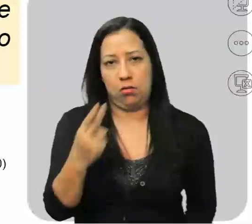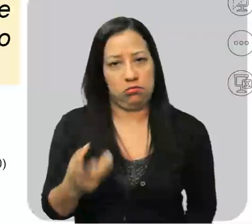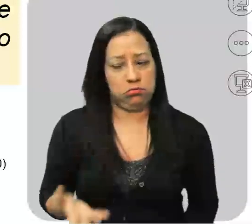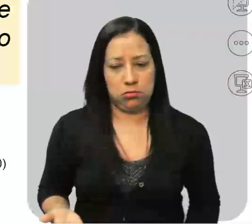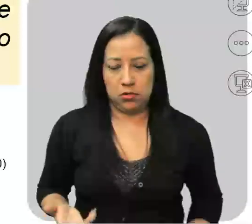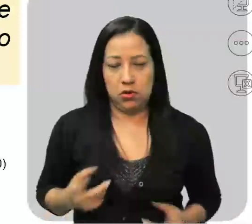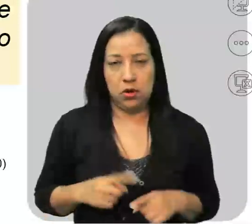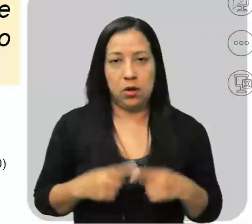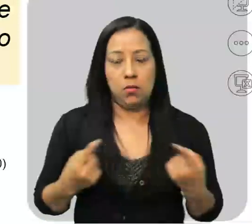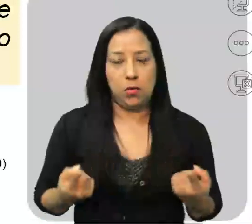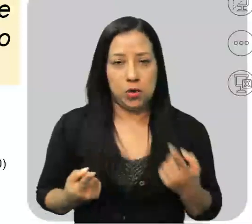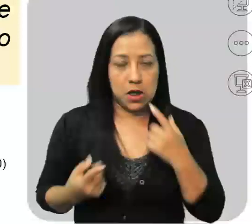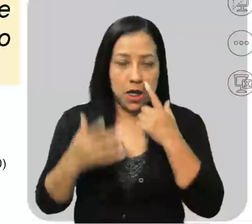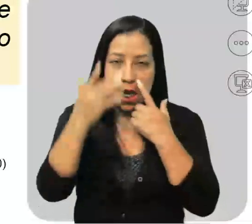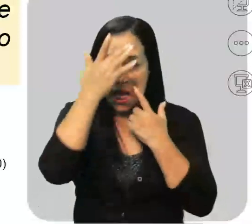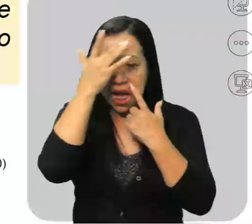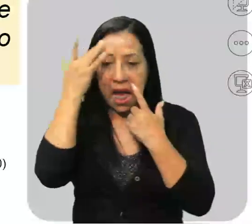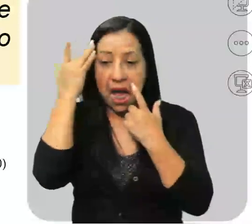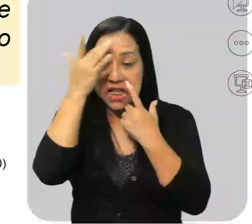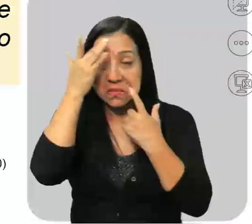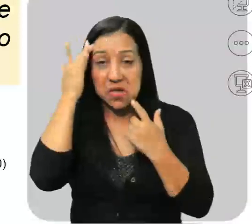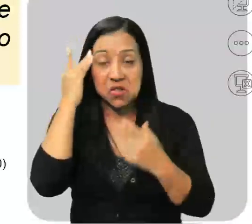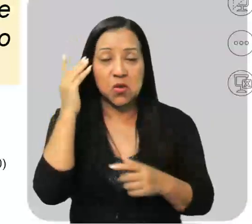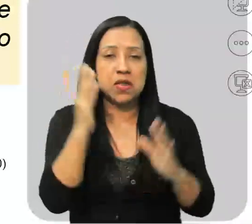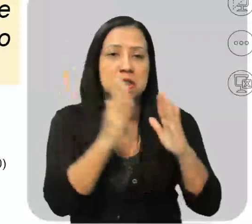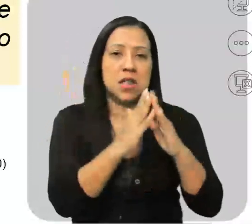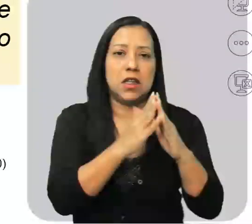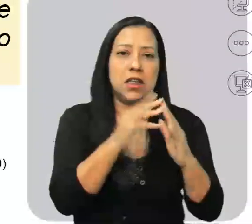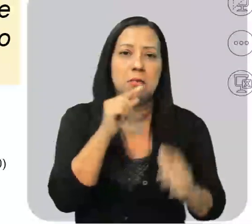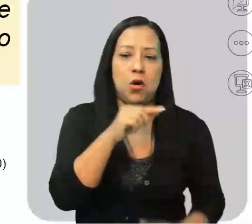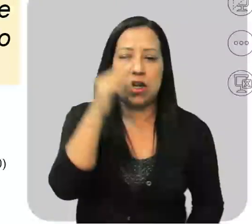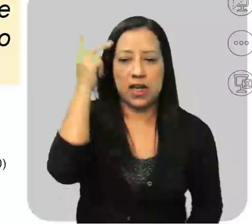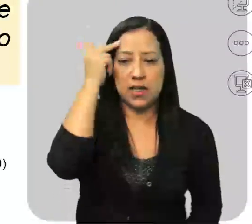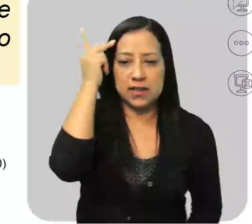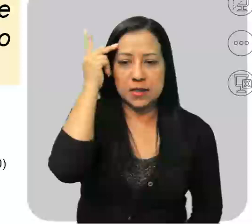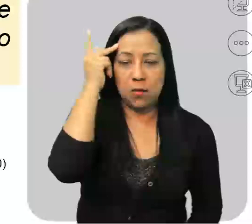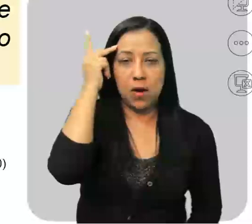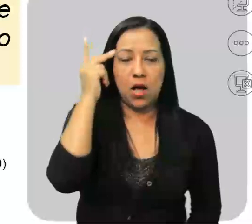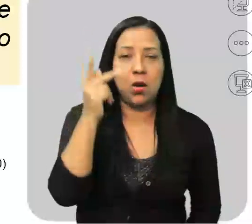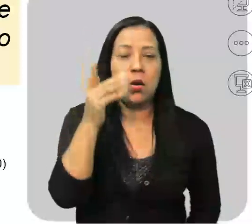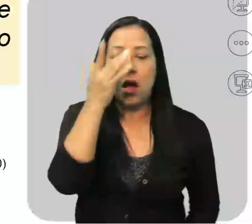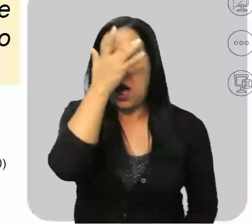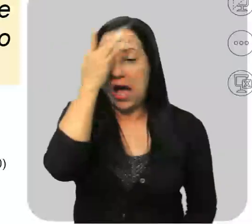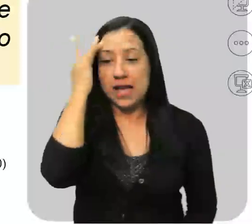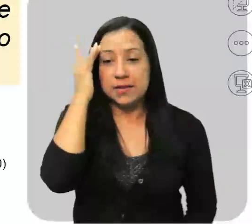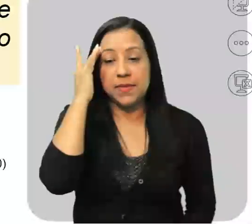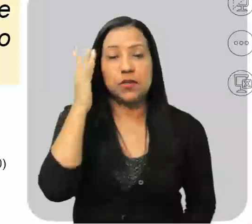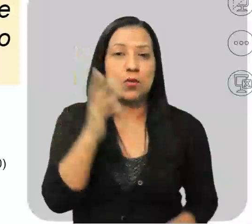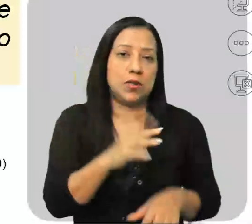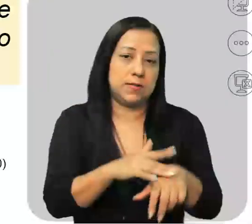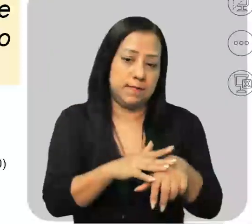mesmo sem fumar. Professor, então quer dizer que lá as pessoas adoecem, mesmo